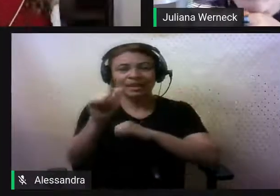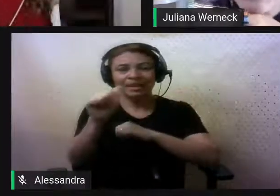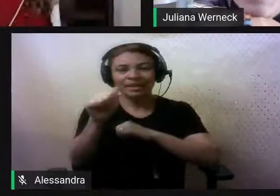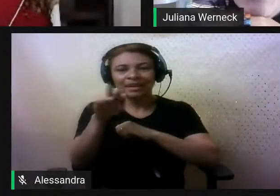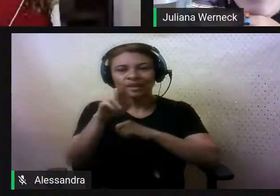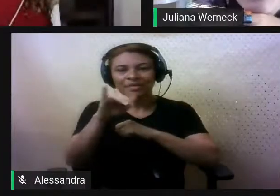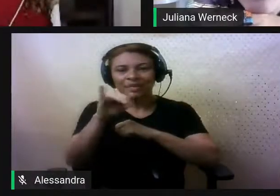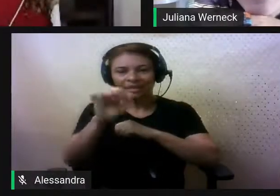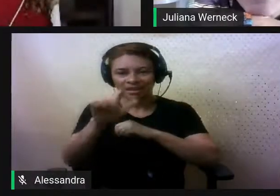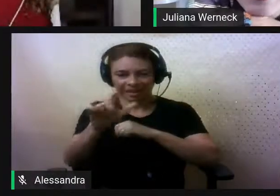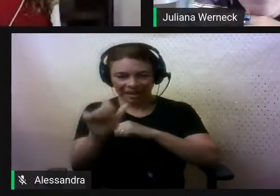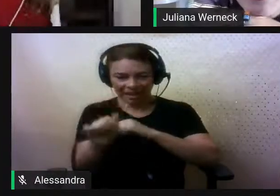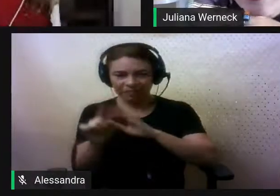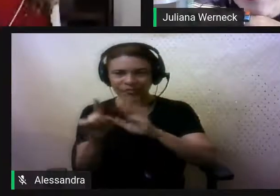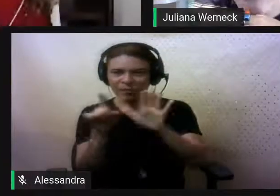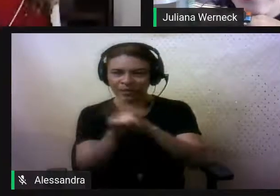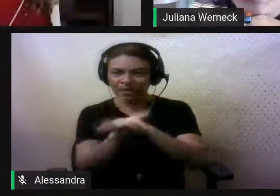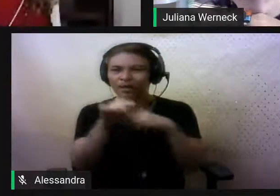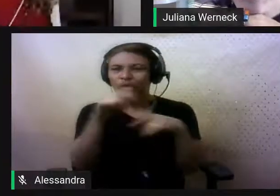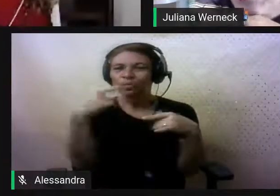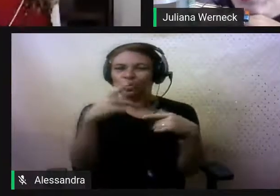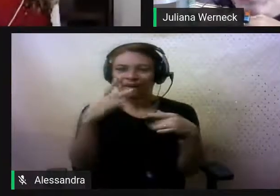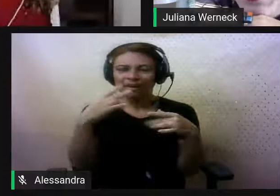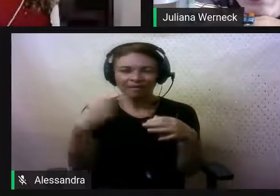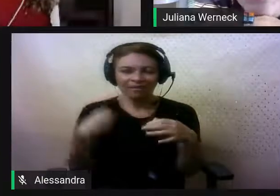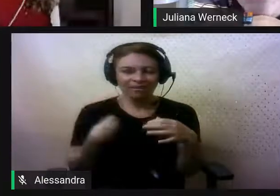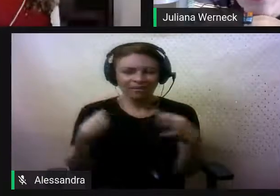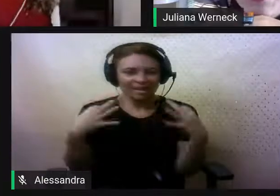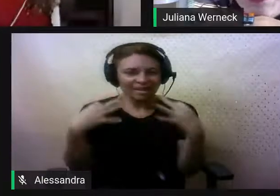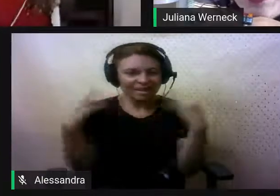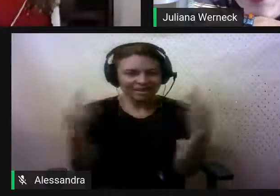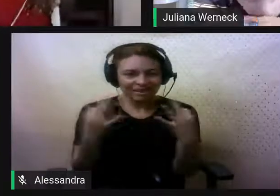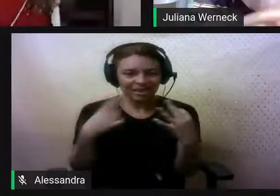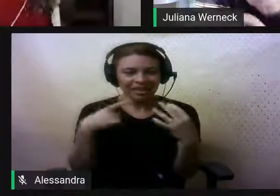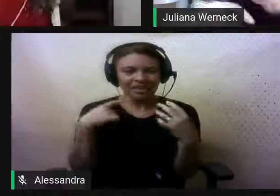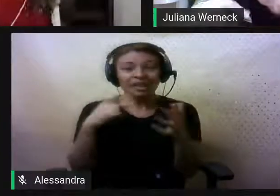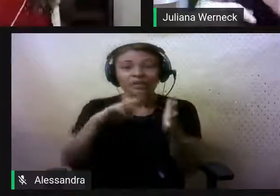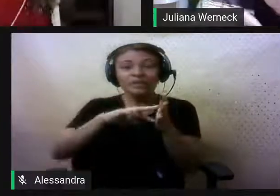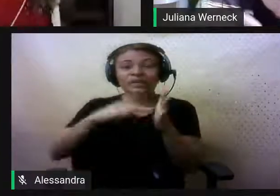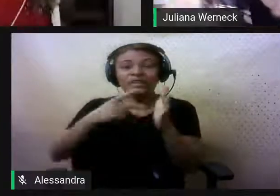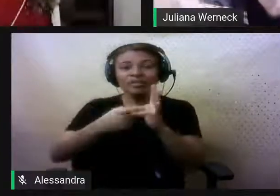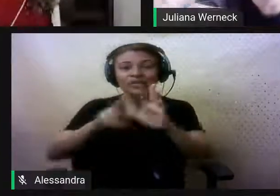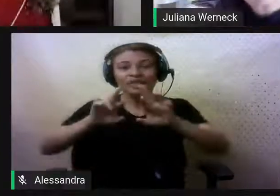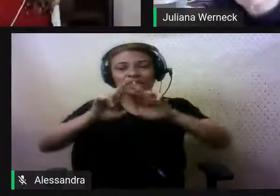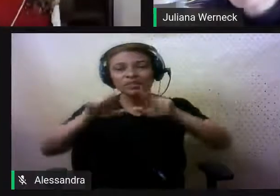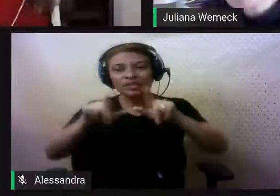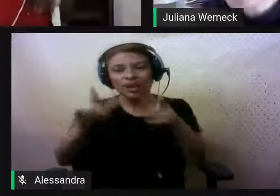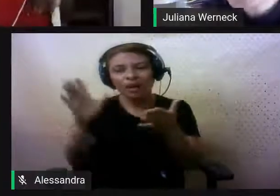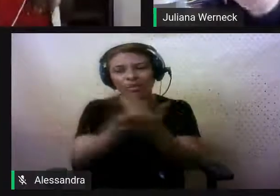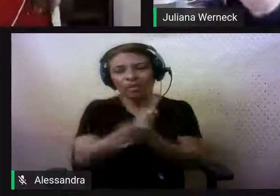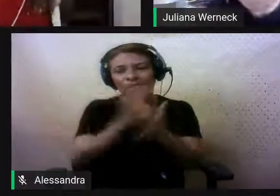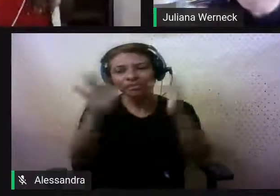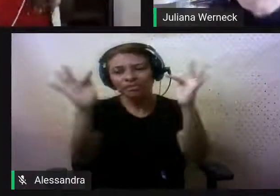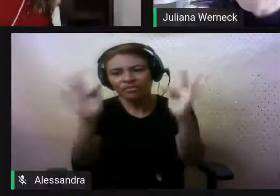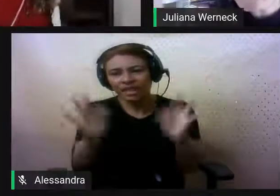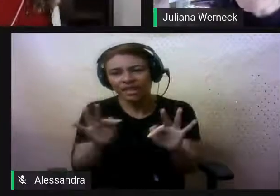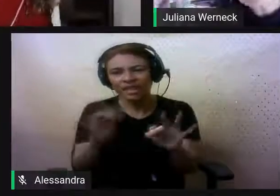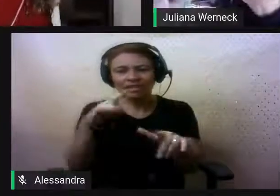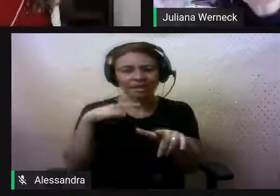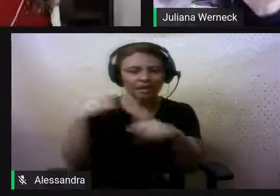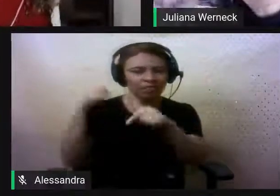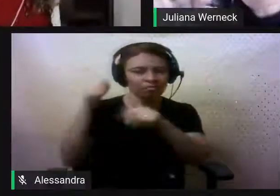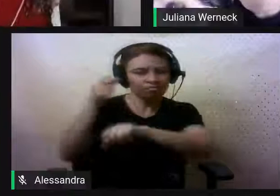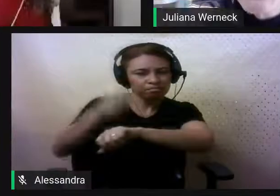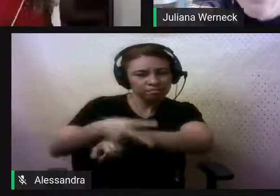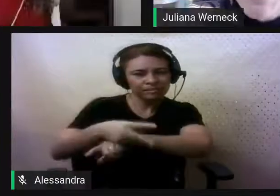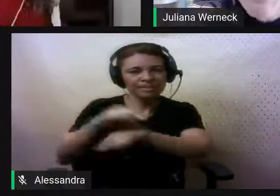falou assim, Dani, você disse que a vida extraordinária tem um sentido diferente para cada um de nós. Para uns é ser feliz, para outros é ter oportunidade de emprego, etc.